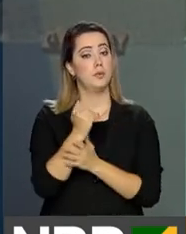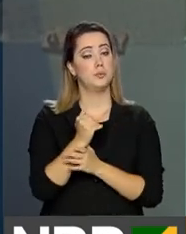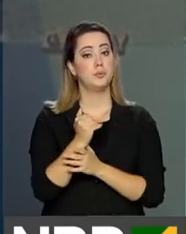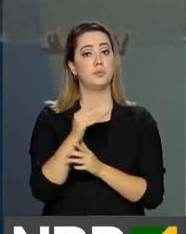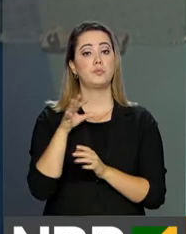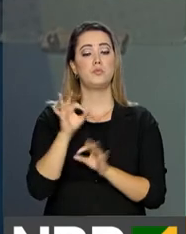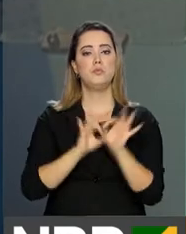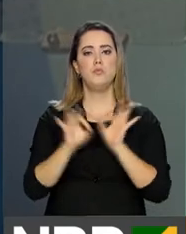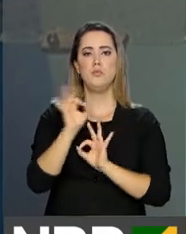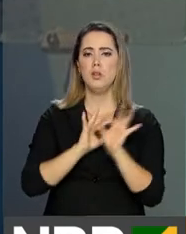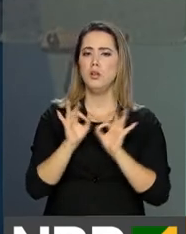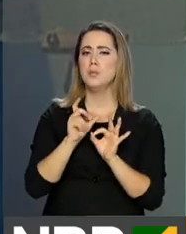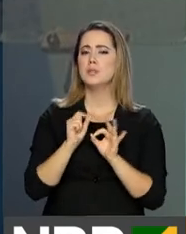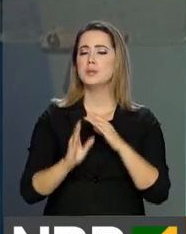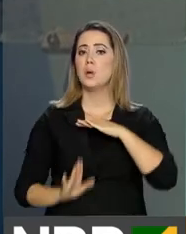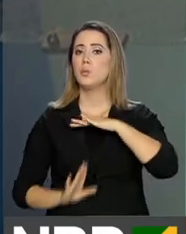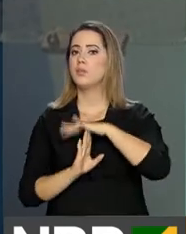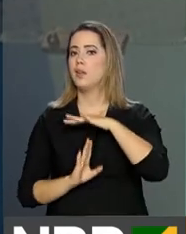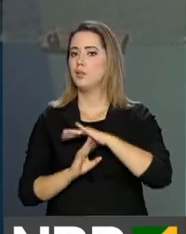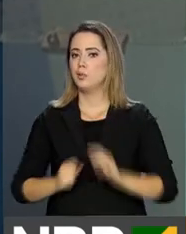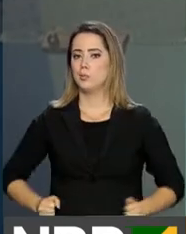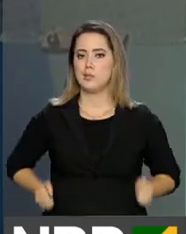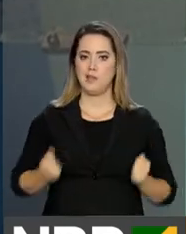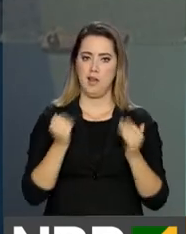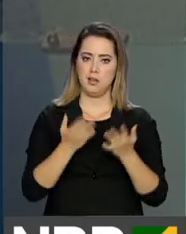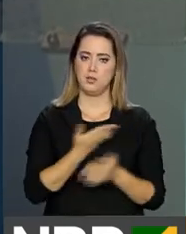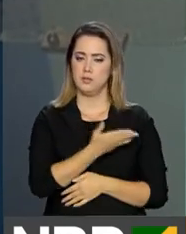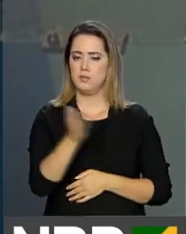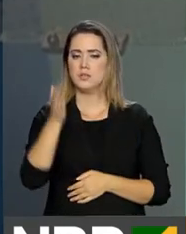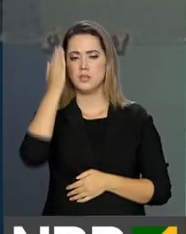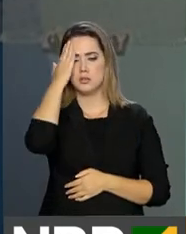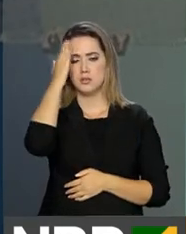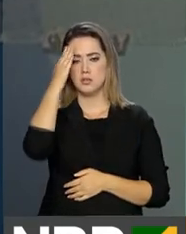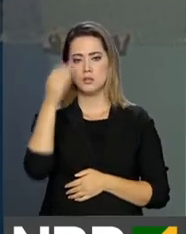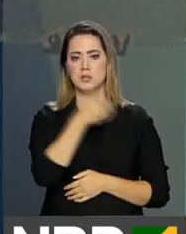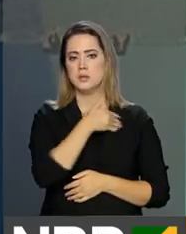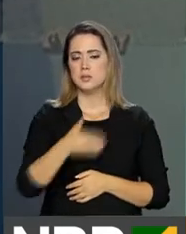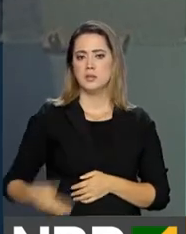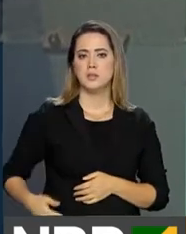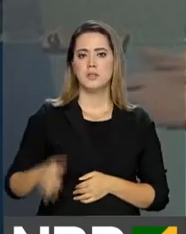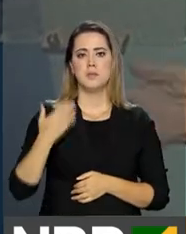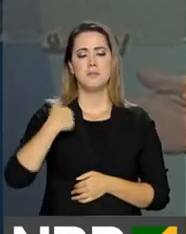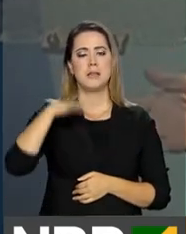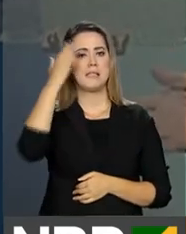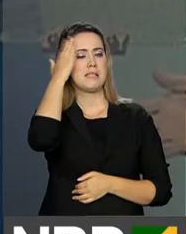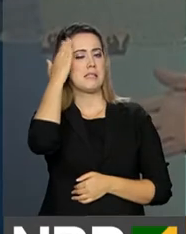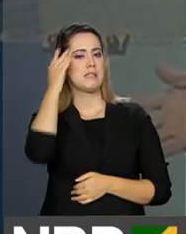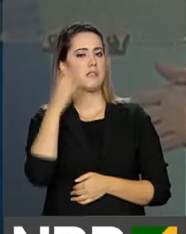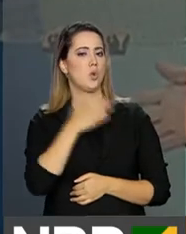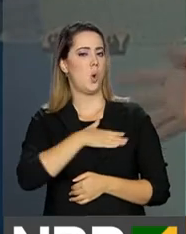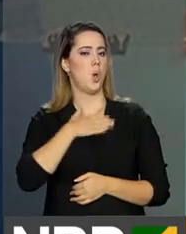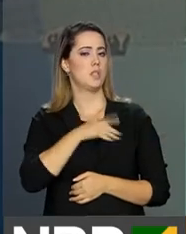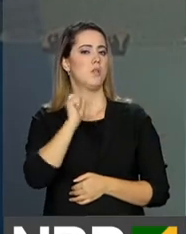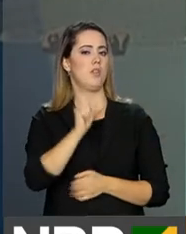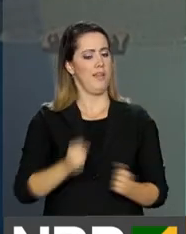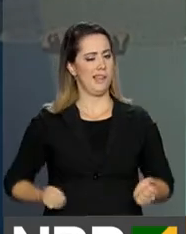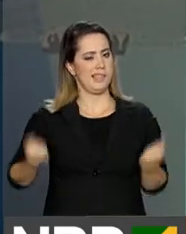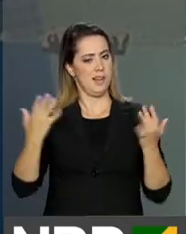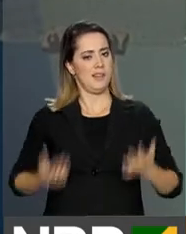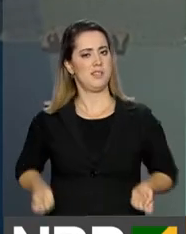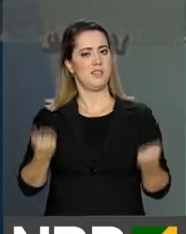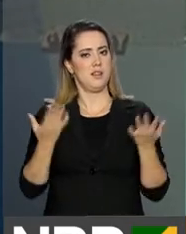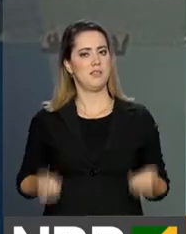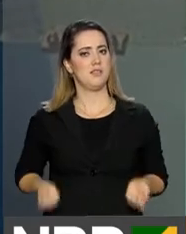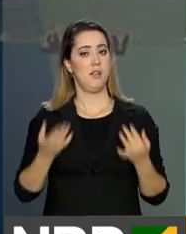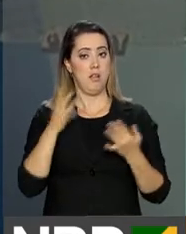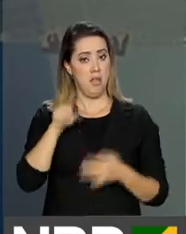para os gastos públicos. Os senhores sabem que a coisa que o governante mais aprecia é poder gastar à vontade, não é? Nós poderíamos chegar